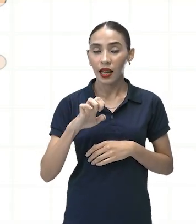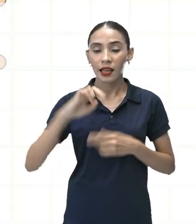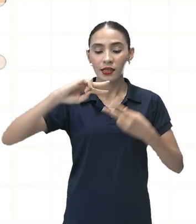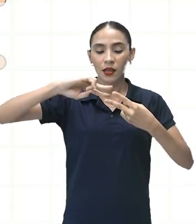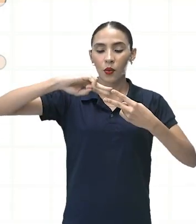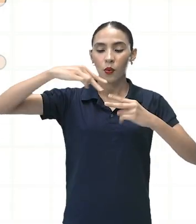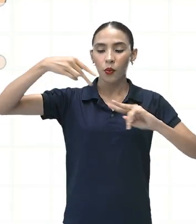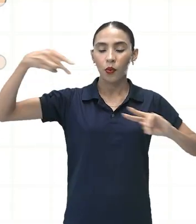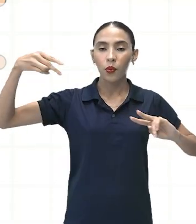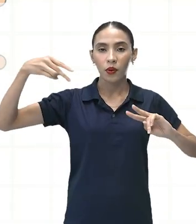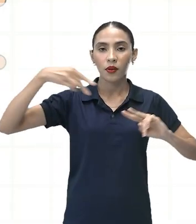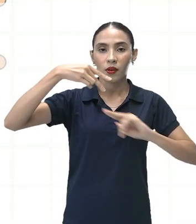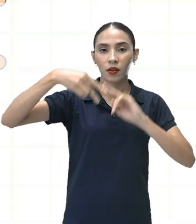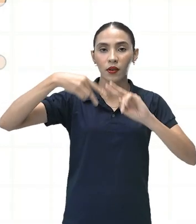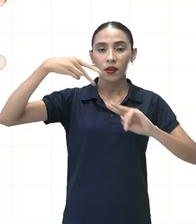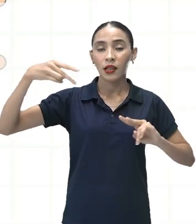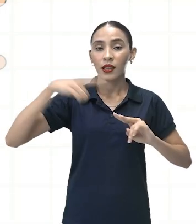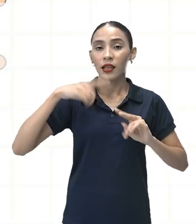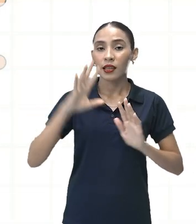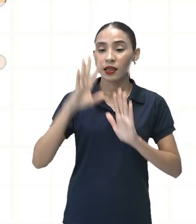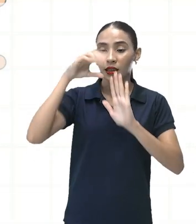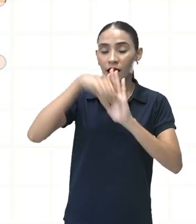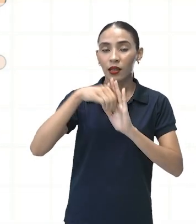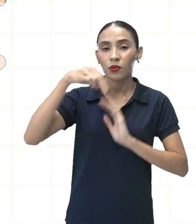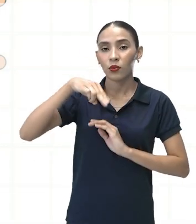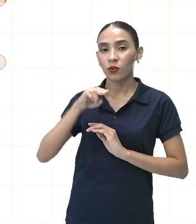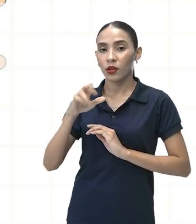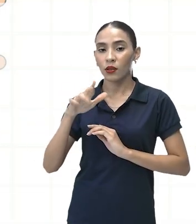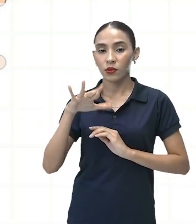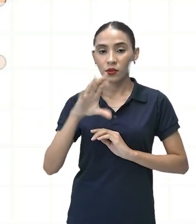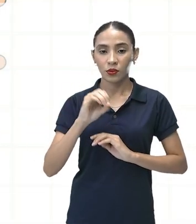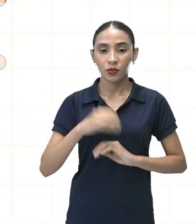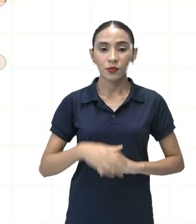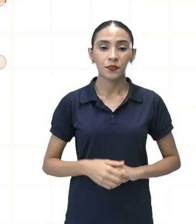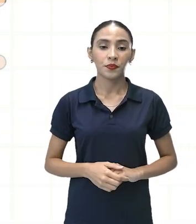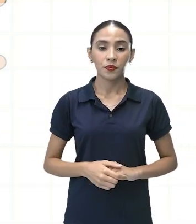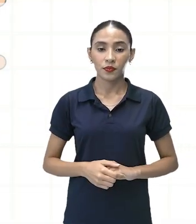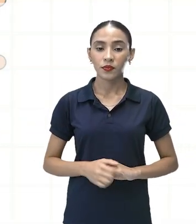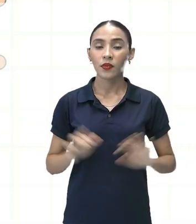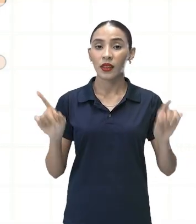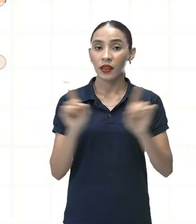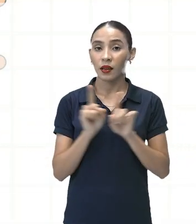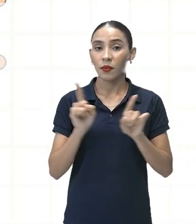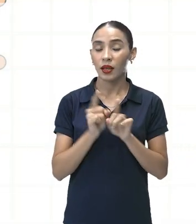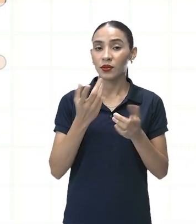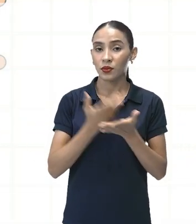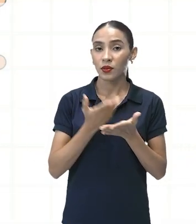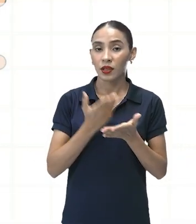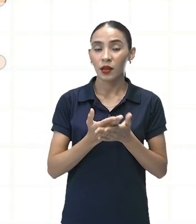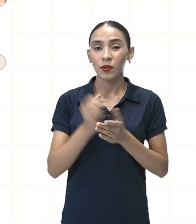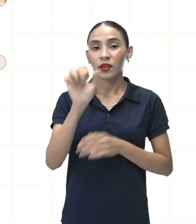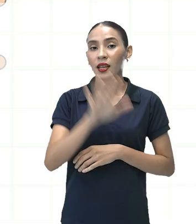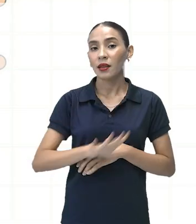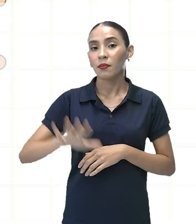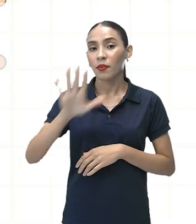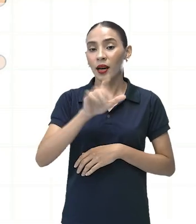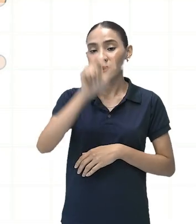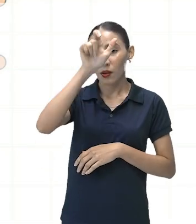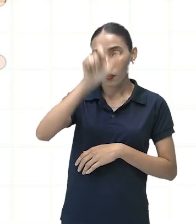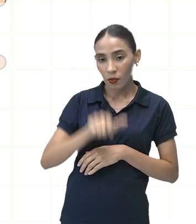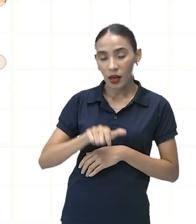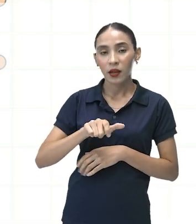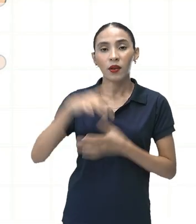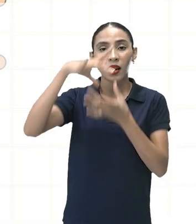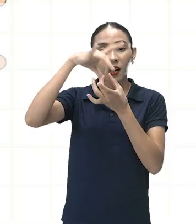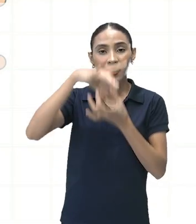nessa hélice, ou nessas hélices, na verdade, que estão aí presentes os nucleotídeos. Vimos, então,